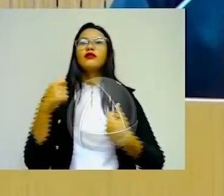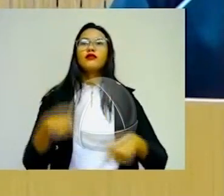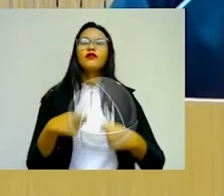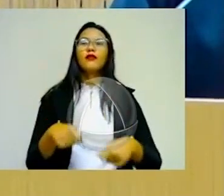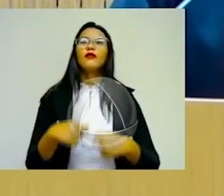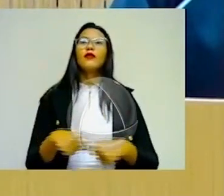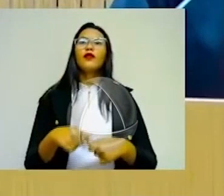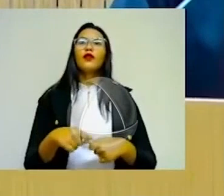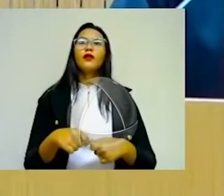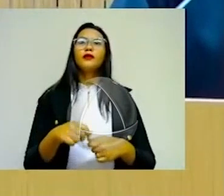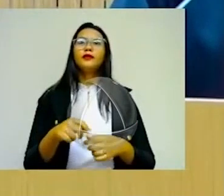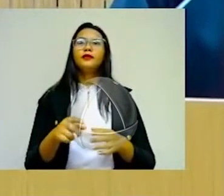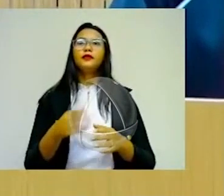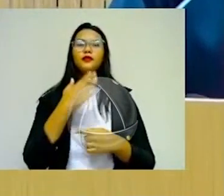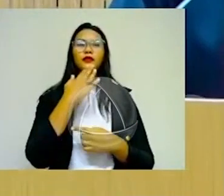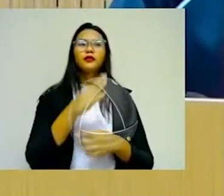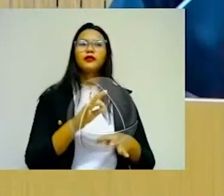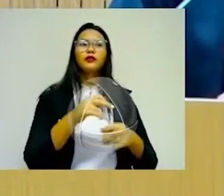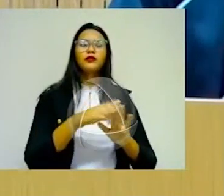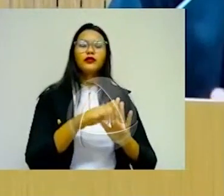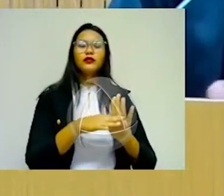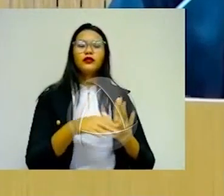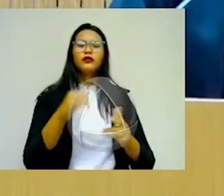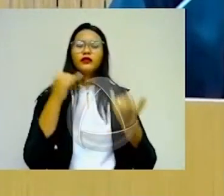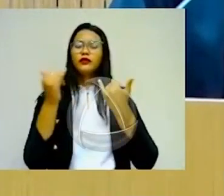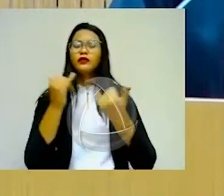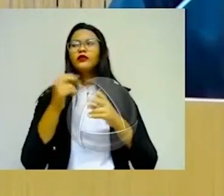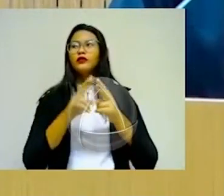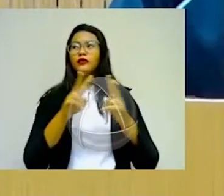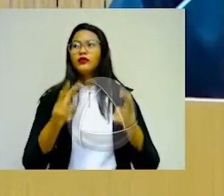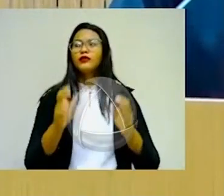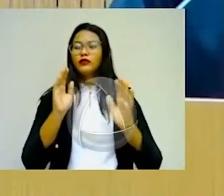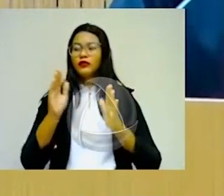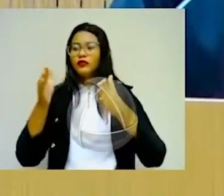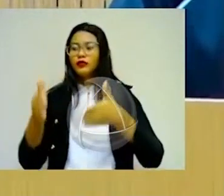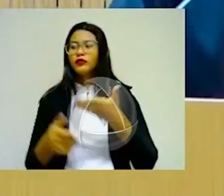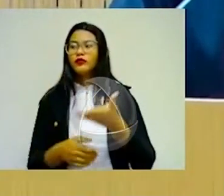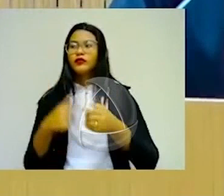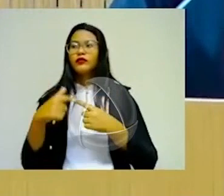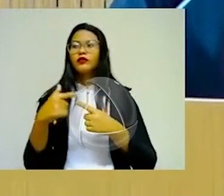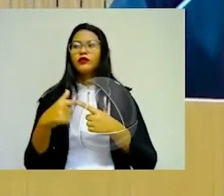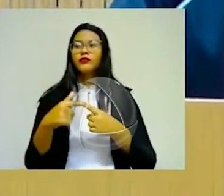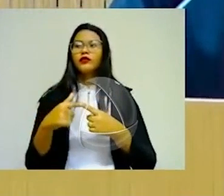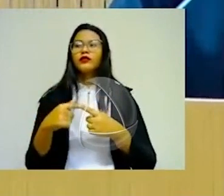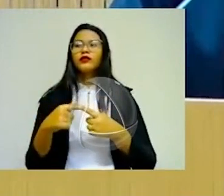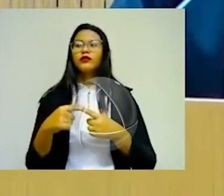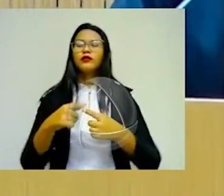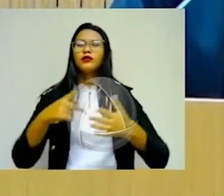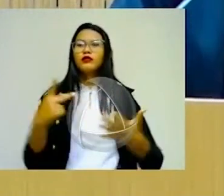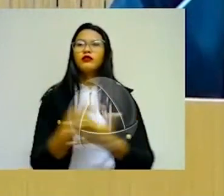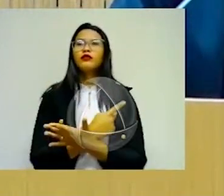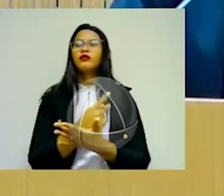é que seja requisitado do município todas as informações relativas ao caso, o